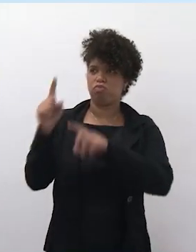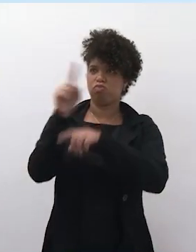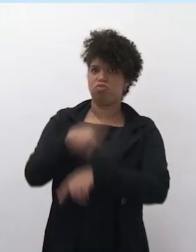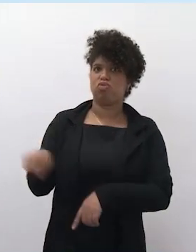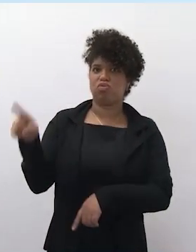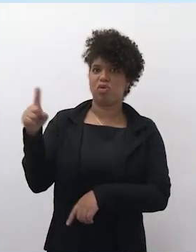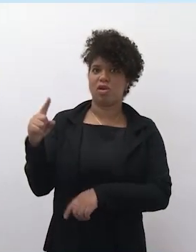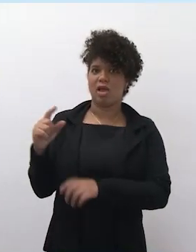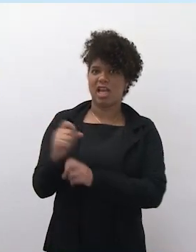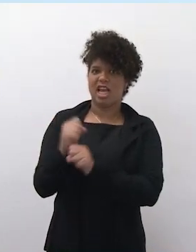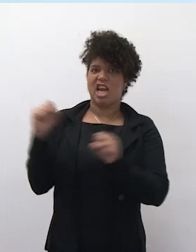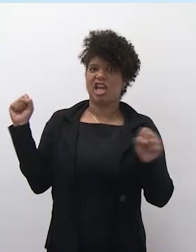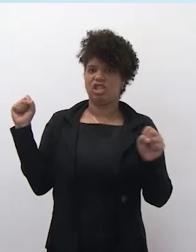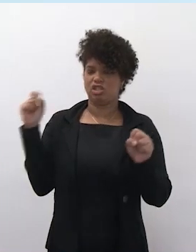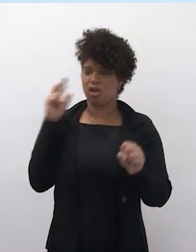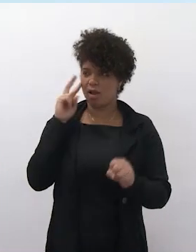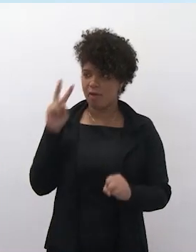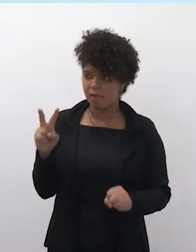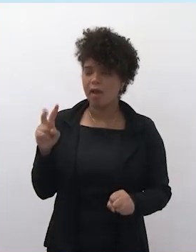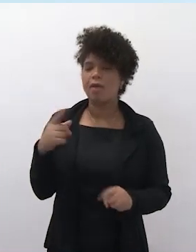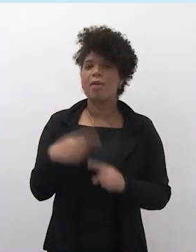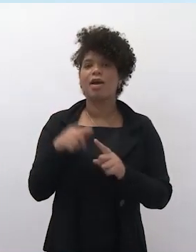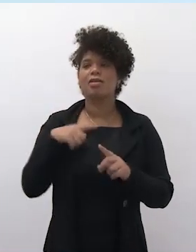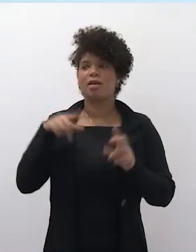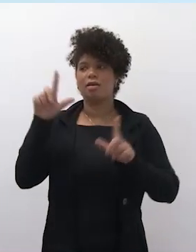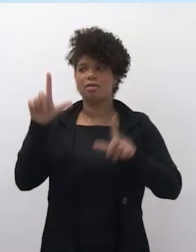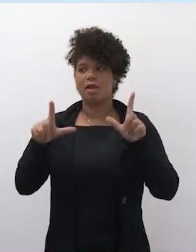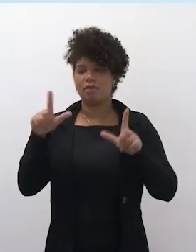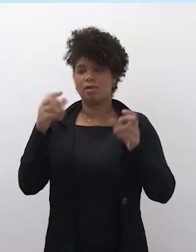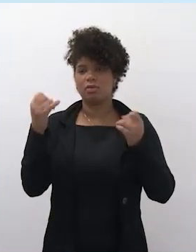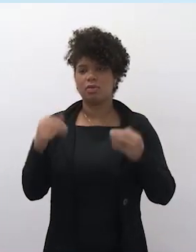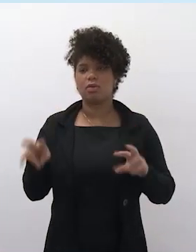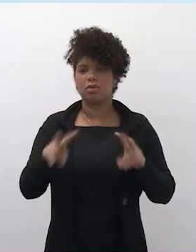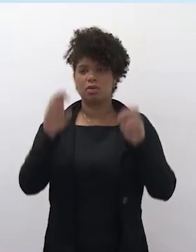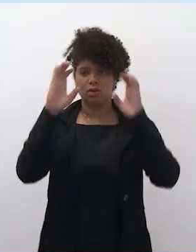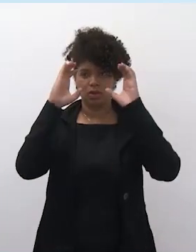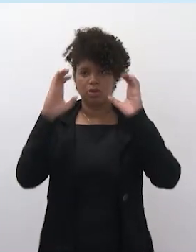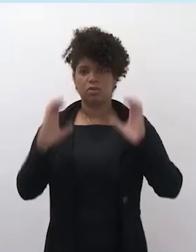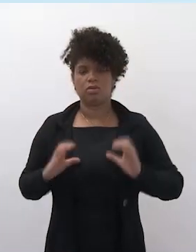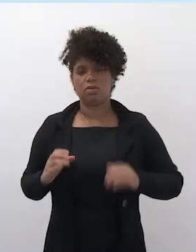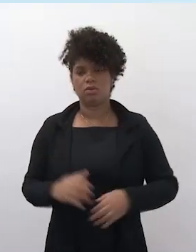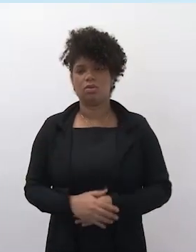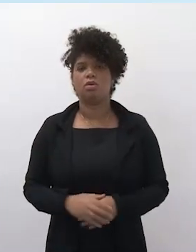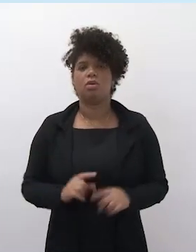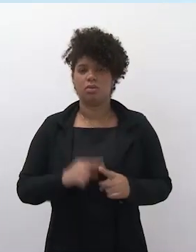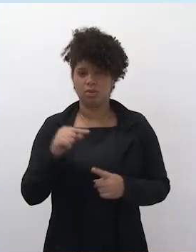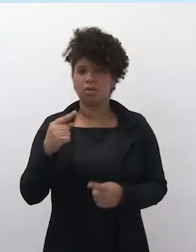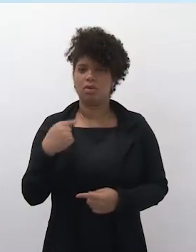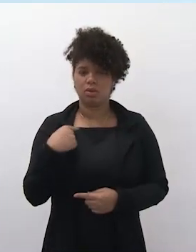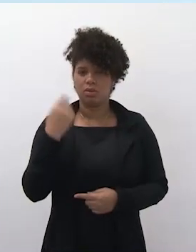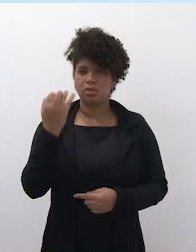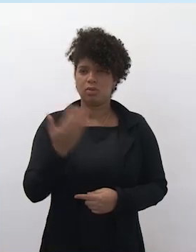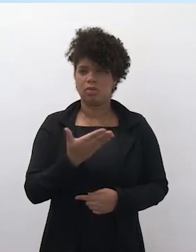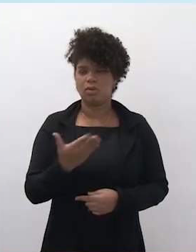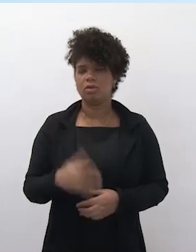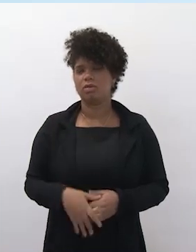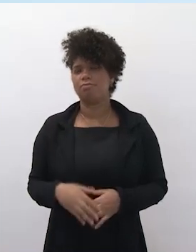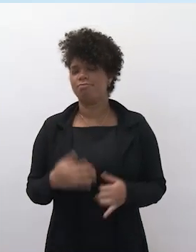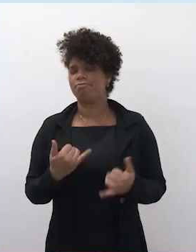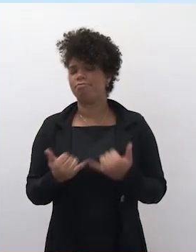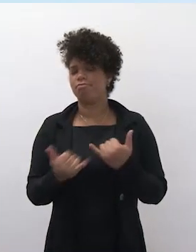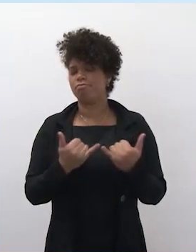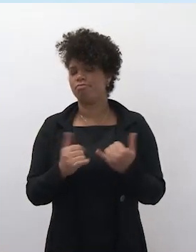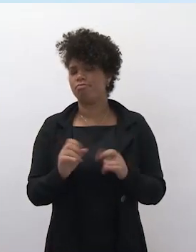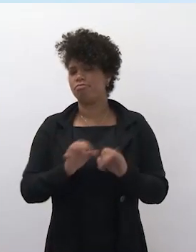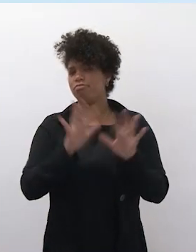muito veiculado pela mídia, a questão da cidadania, né? Mas, como eu estava falando para vocês, pareceu ser um pouco